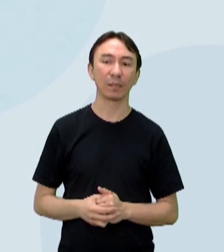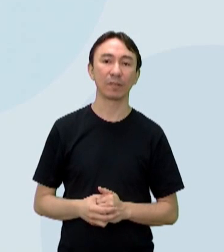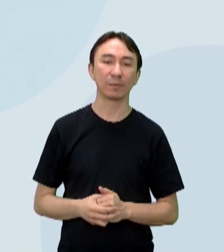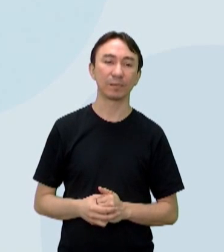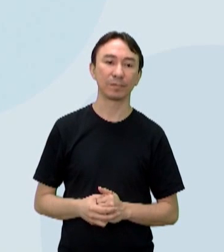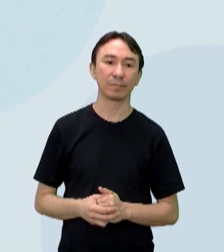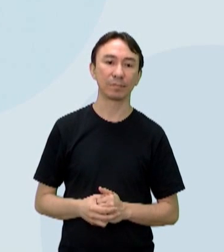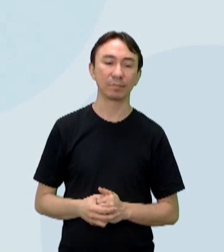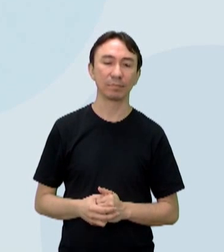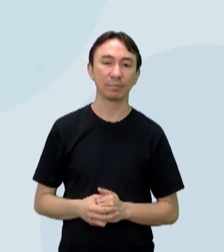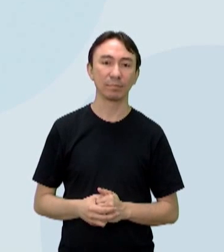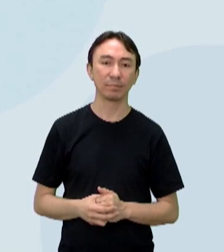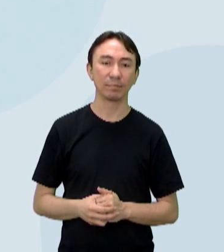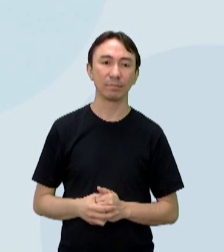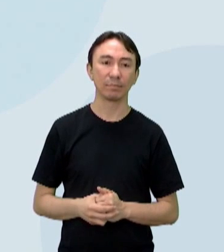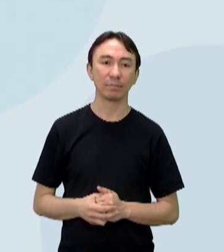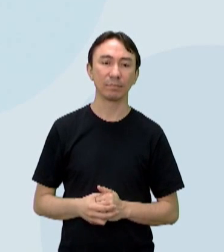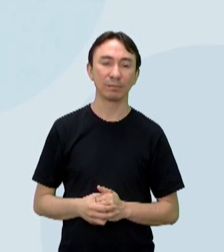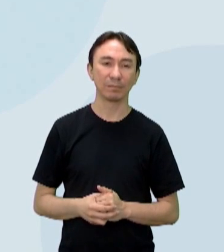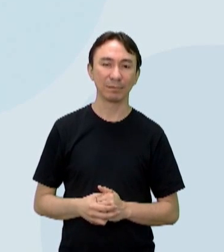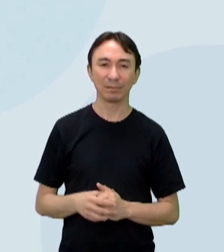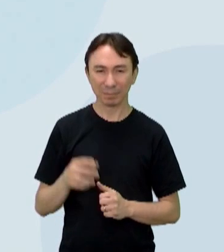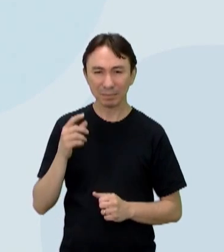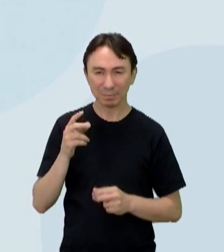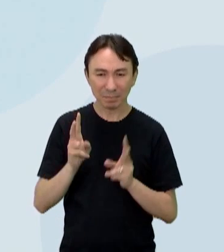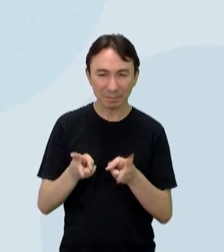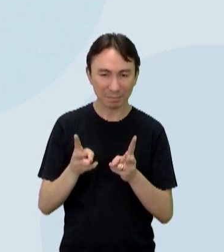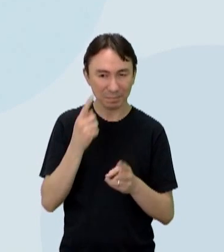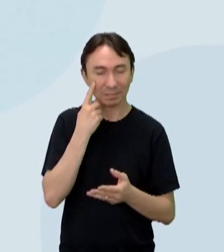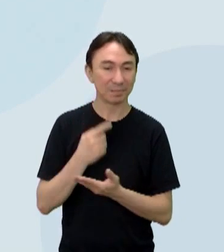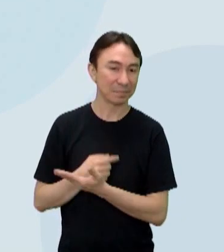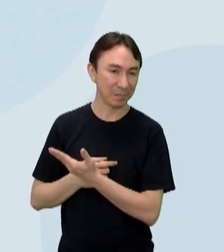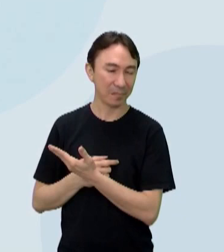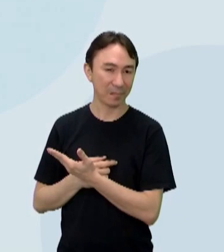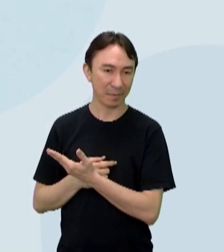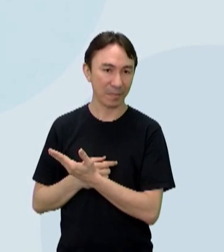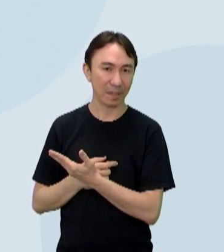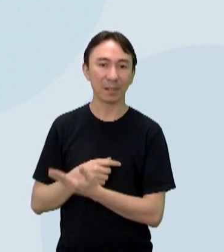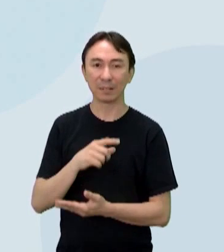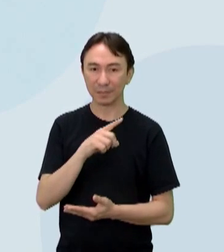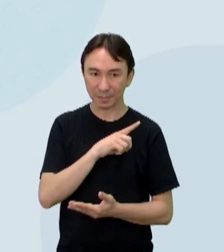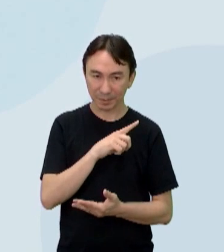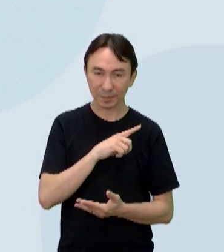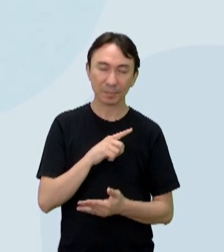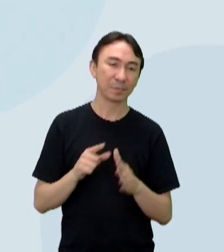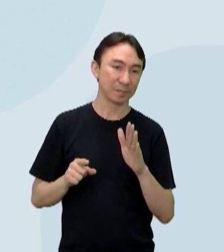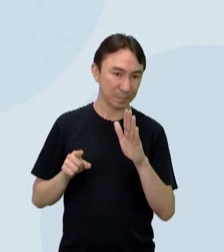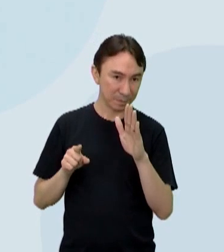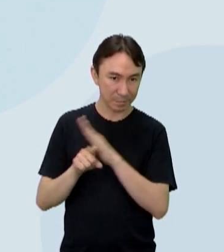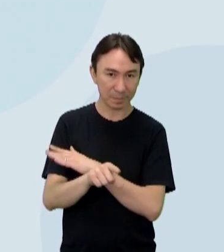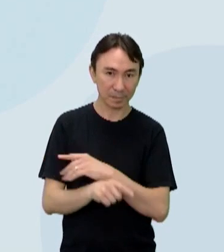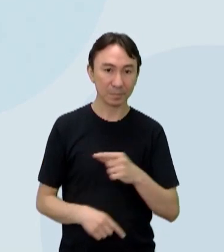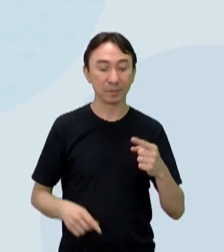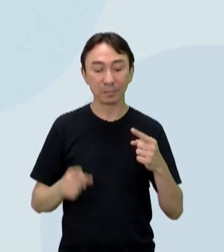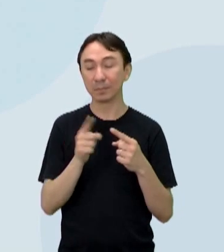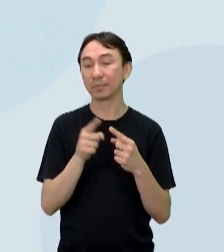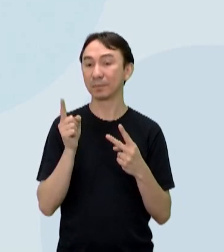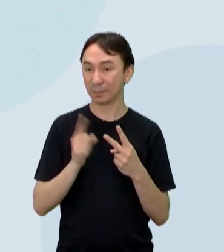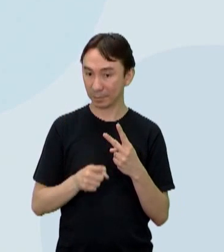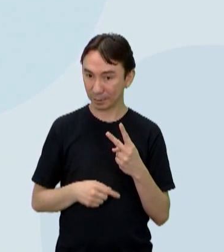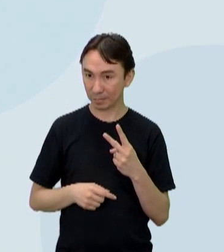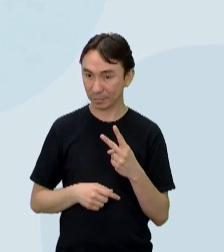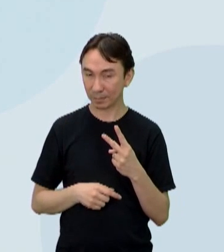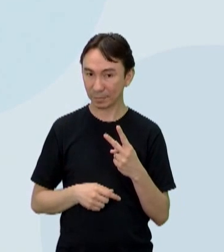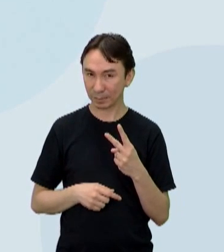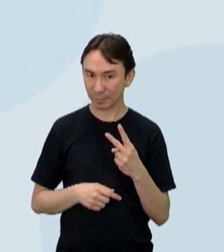Acho que é melhor voltar. Não, pode deixar aqui. Olha só. Nós temos 2 questões a respeito do mesmo texto. Precisa prestar atenção nisso, né,